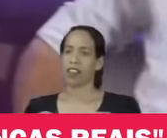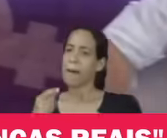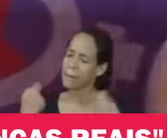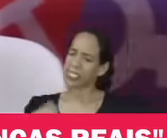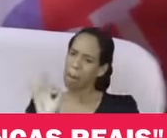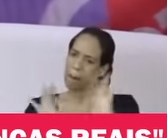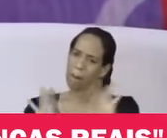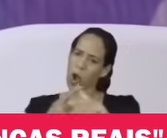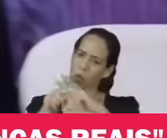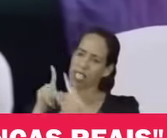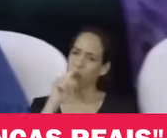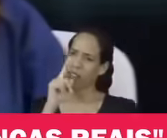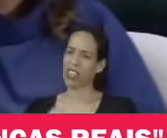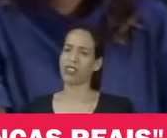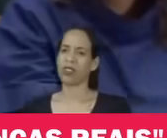defeito.